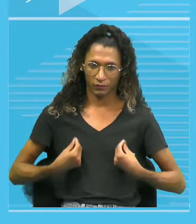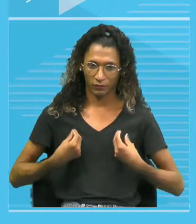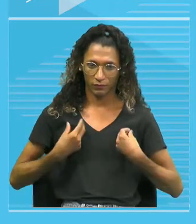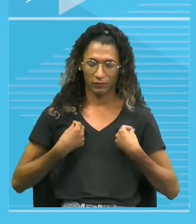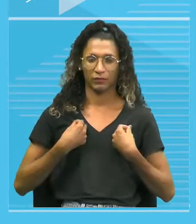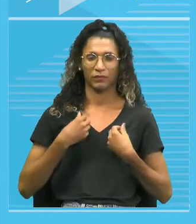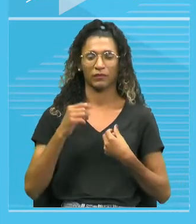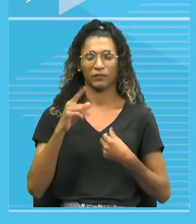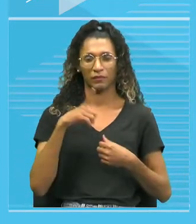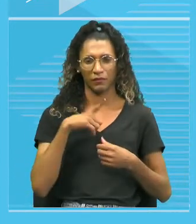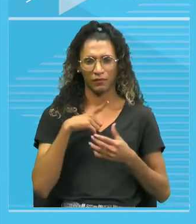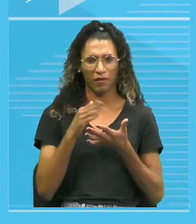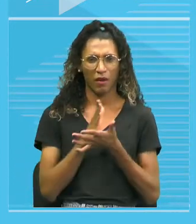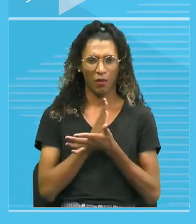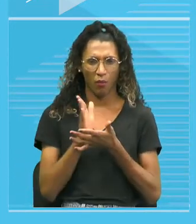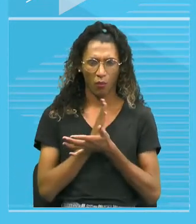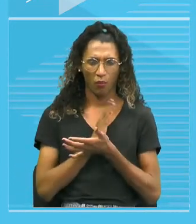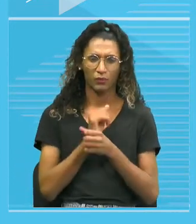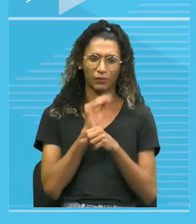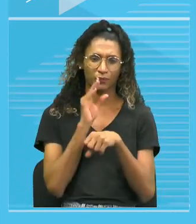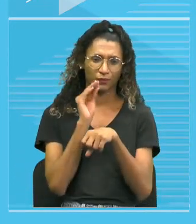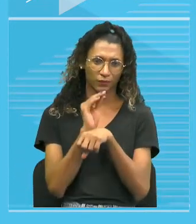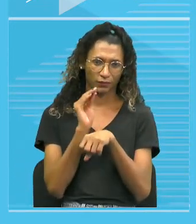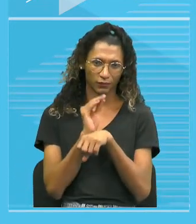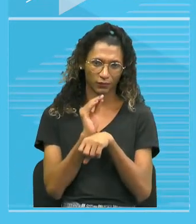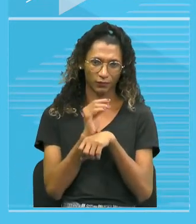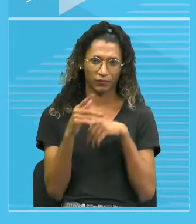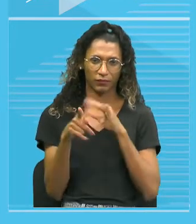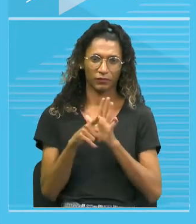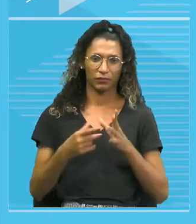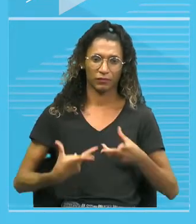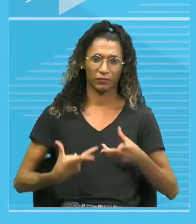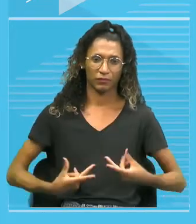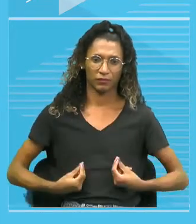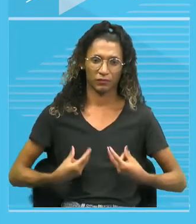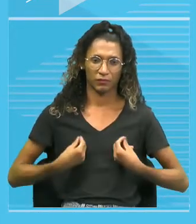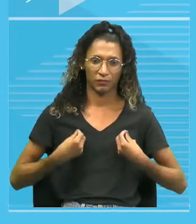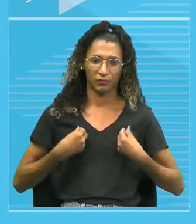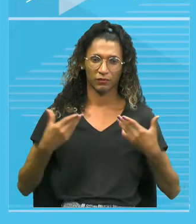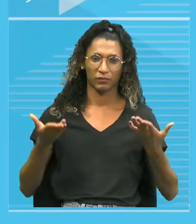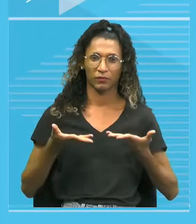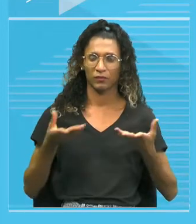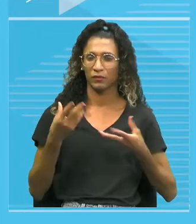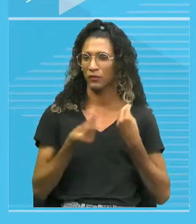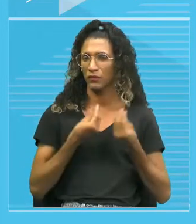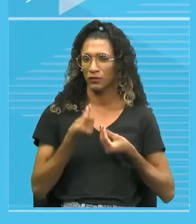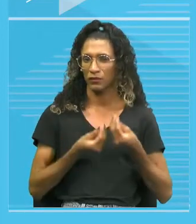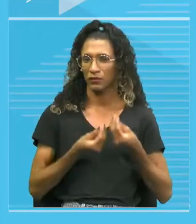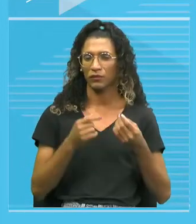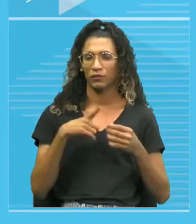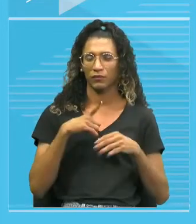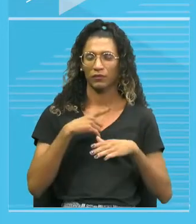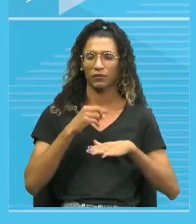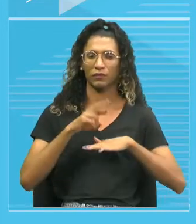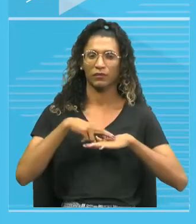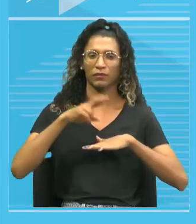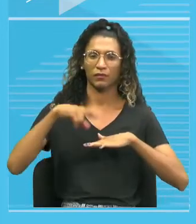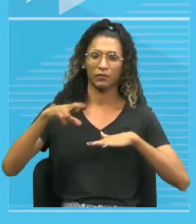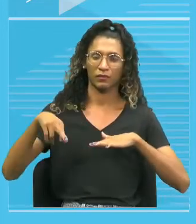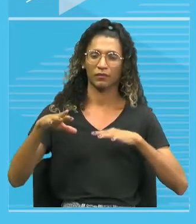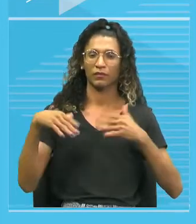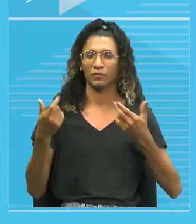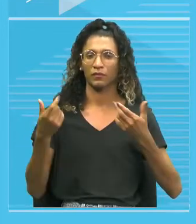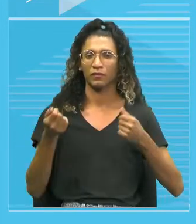nós temos tratamentos para o câncer hoje, feito com radioterapia, radiação. Então, a